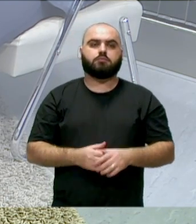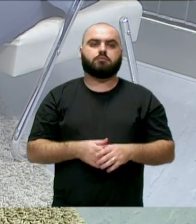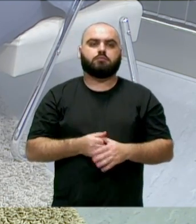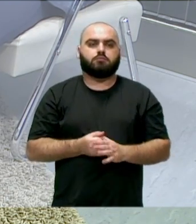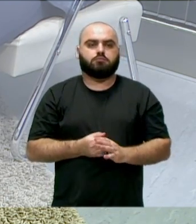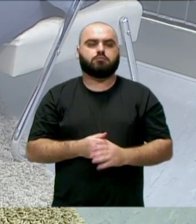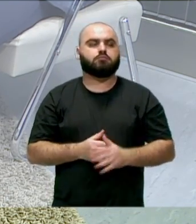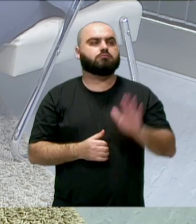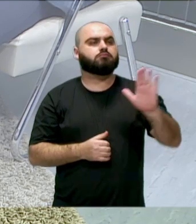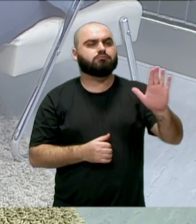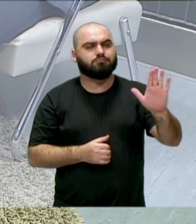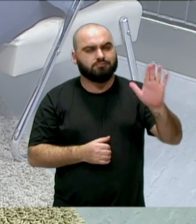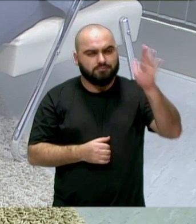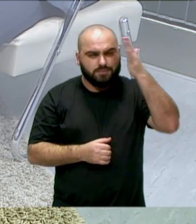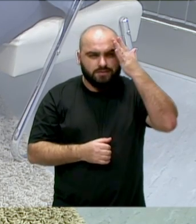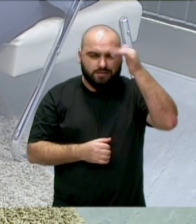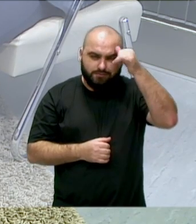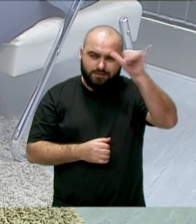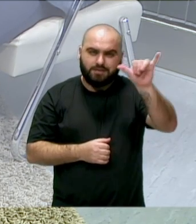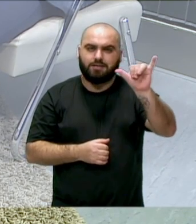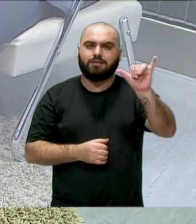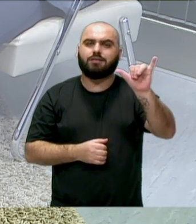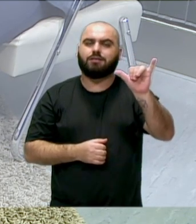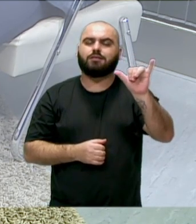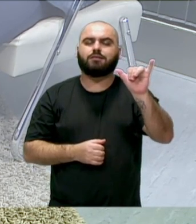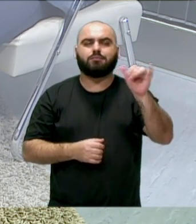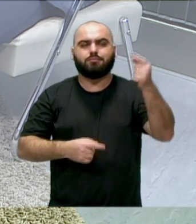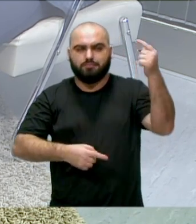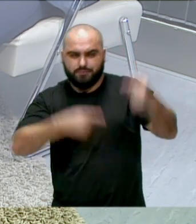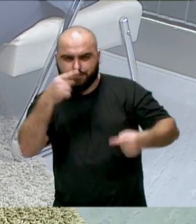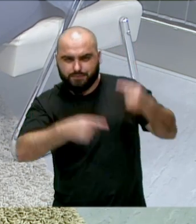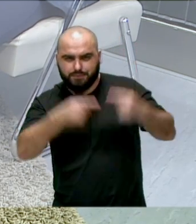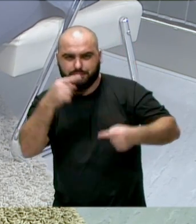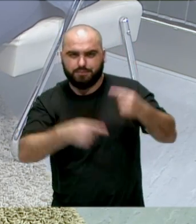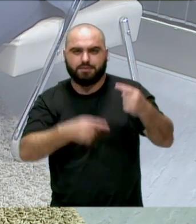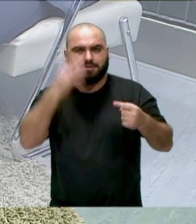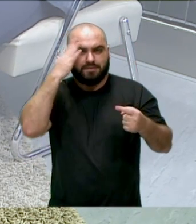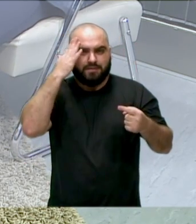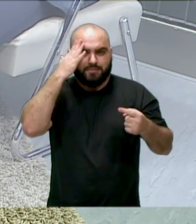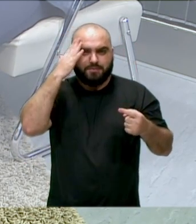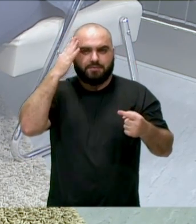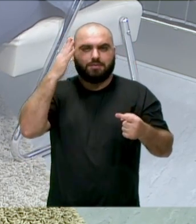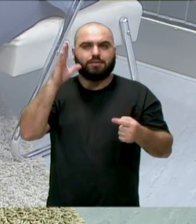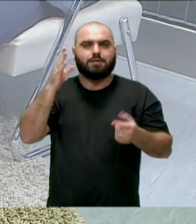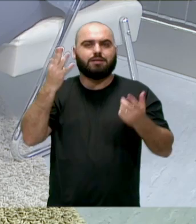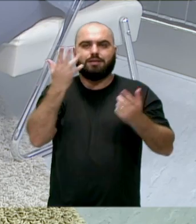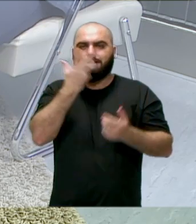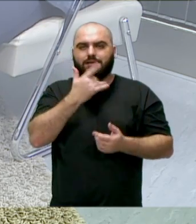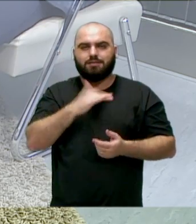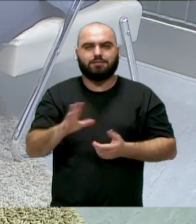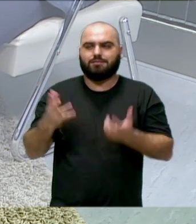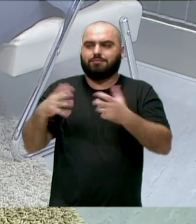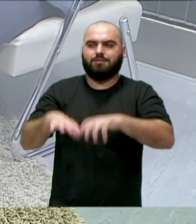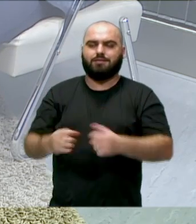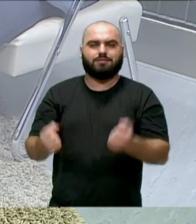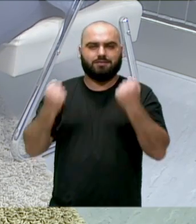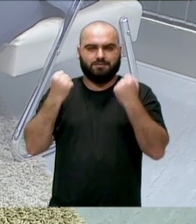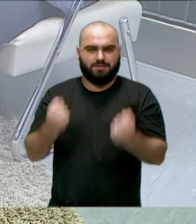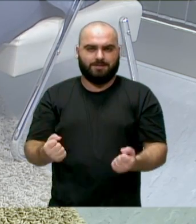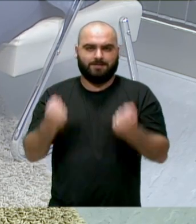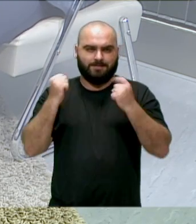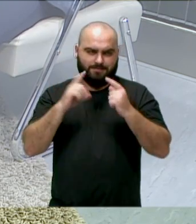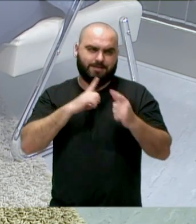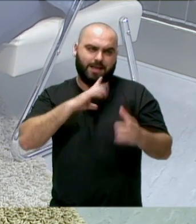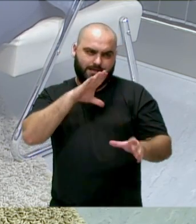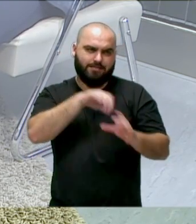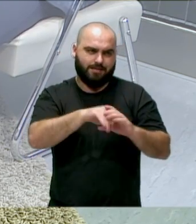ao sedentarismo infantil. Hoje, essa situação pode ser considerada um problema público, embora haja prática dentro das escolas,